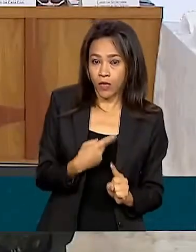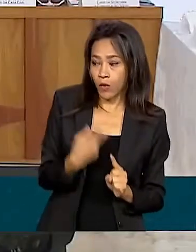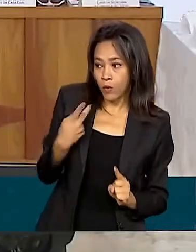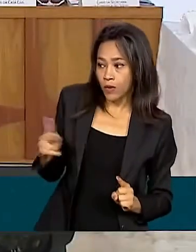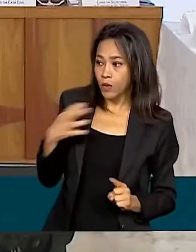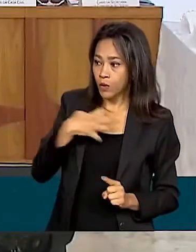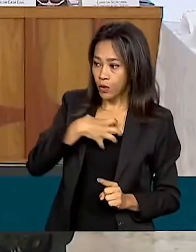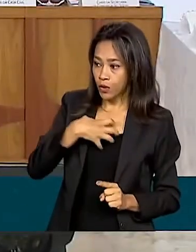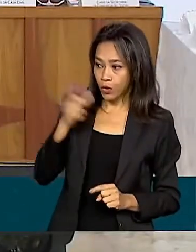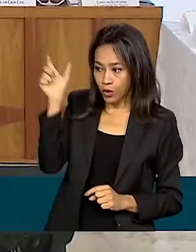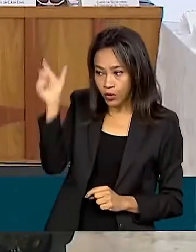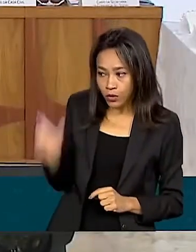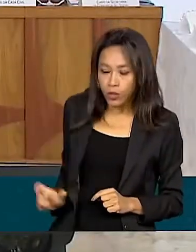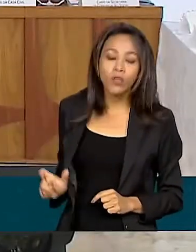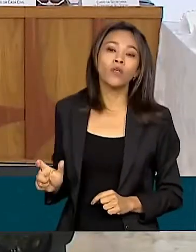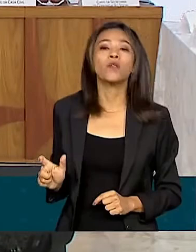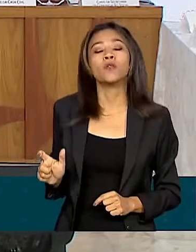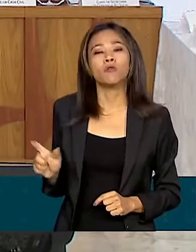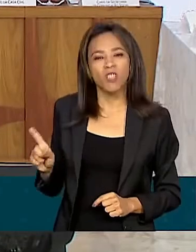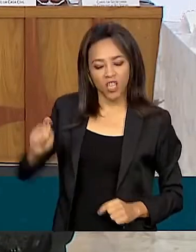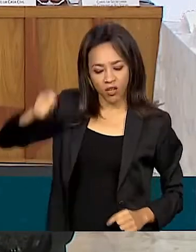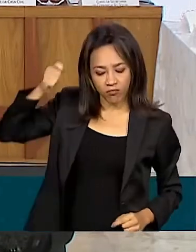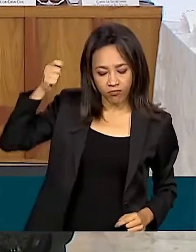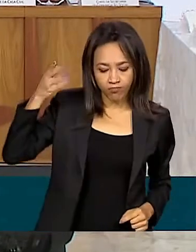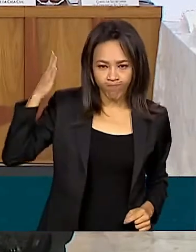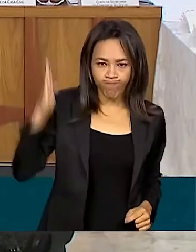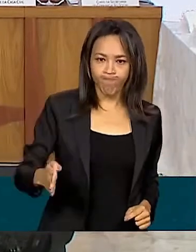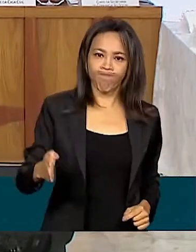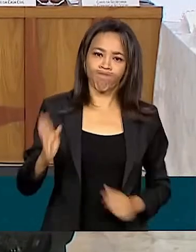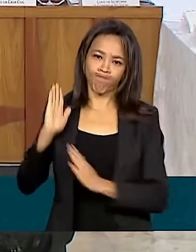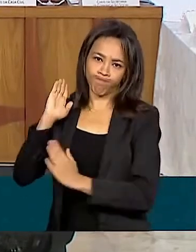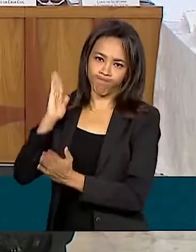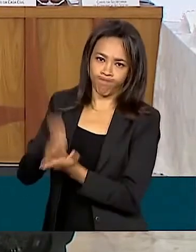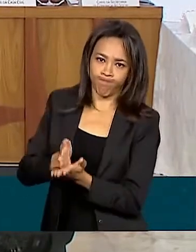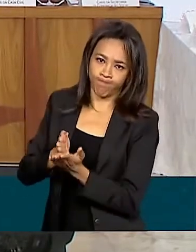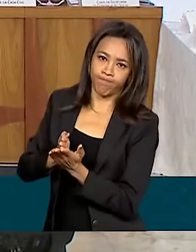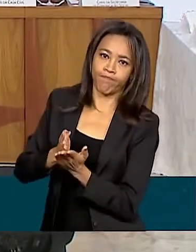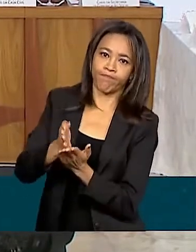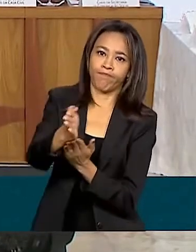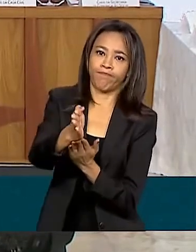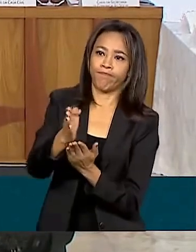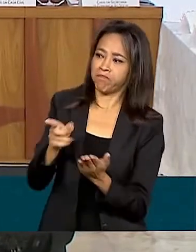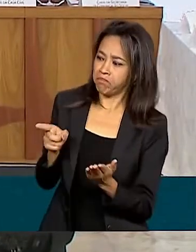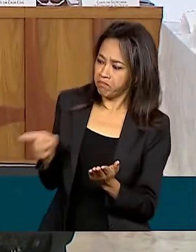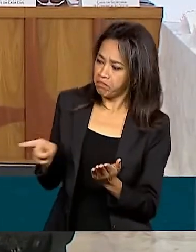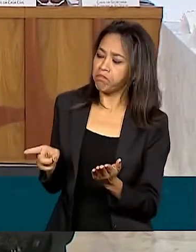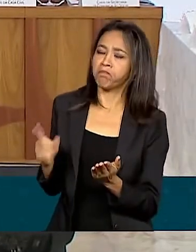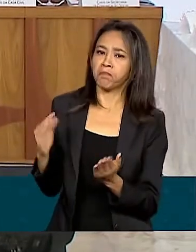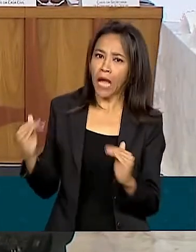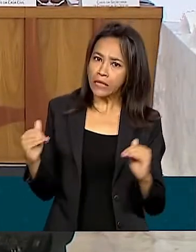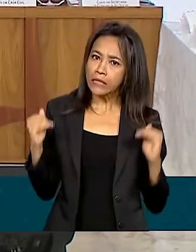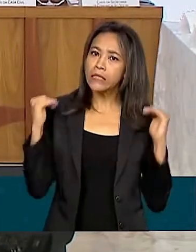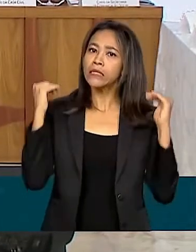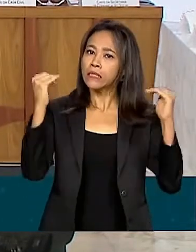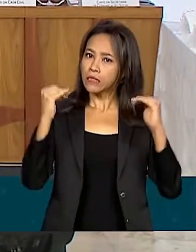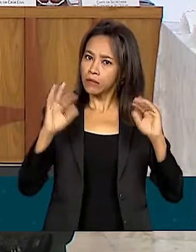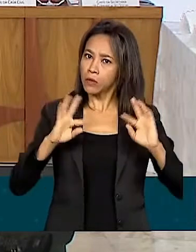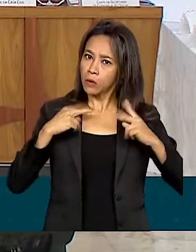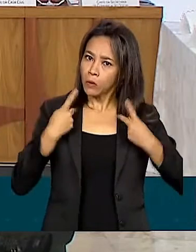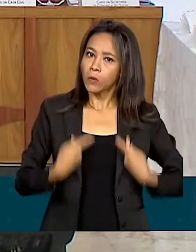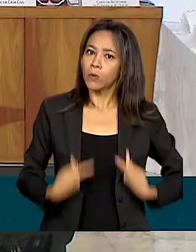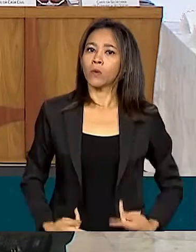jeito de forma determinada eu diria sobre humana de